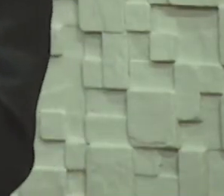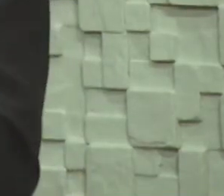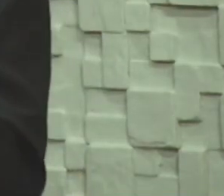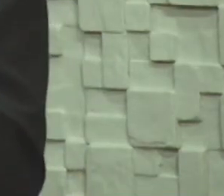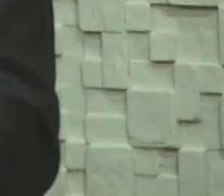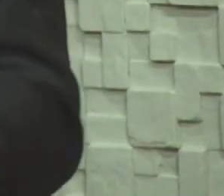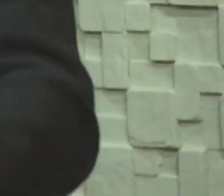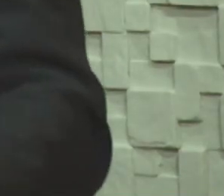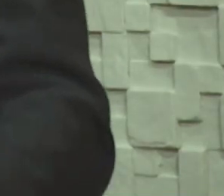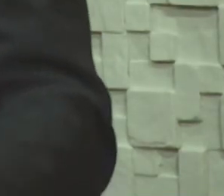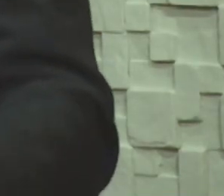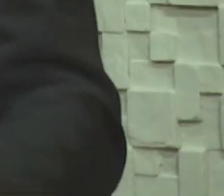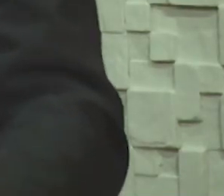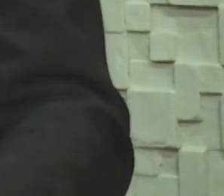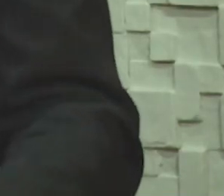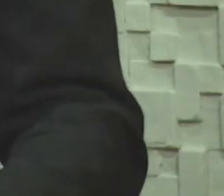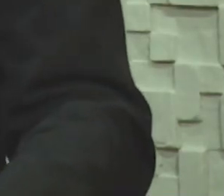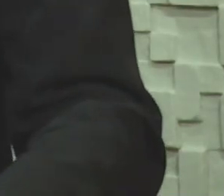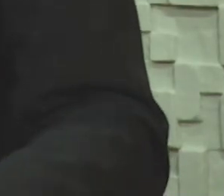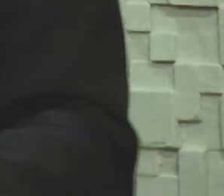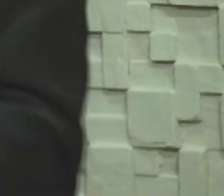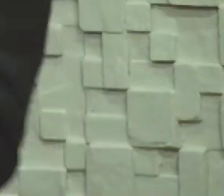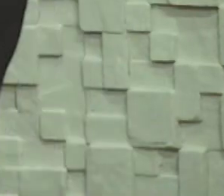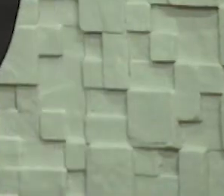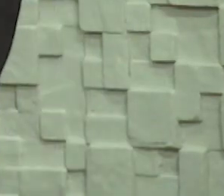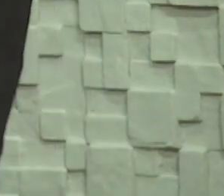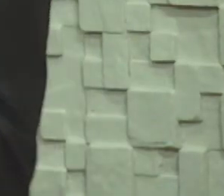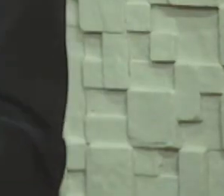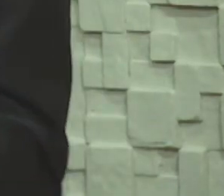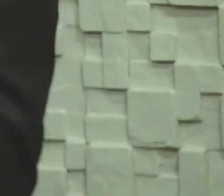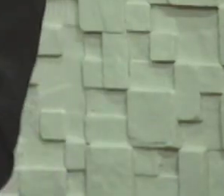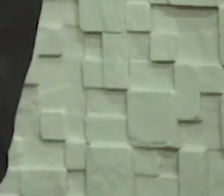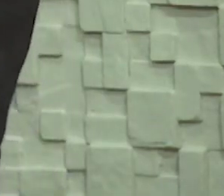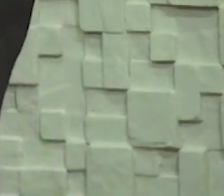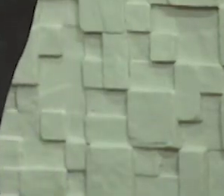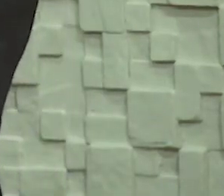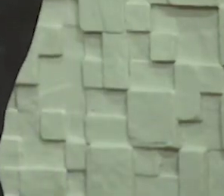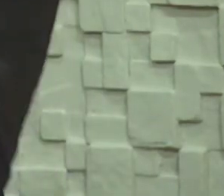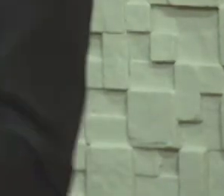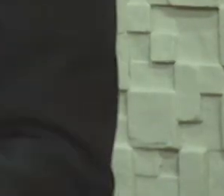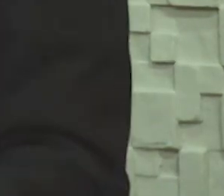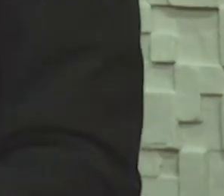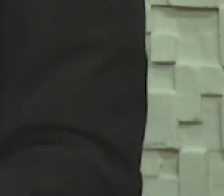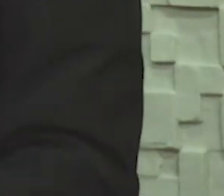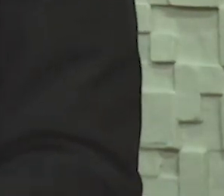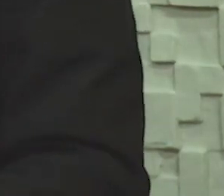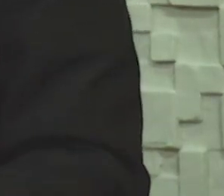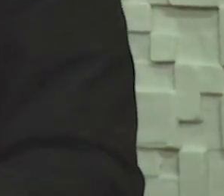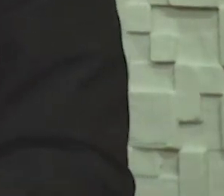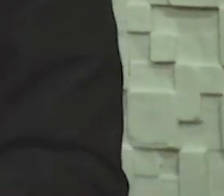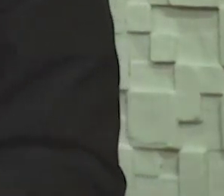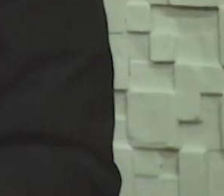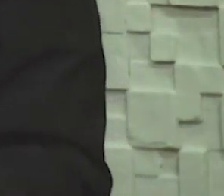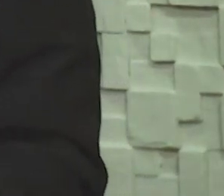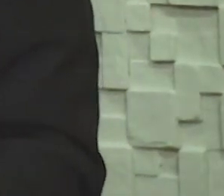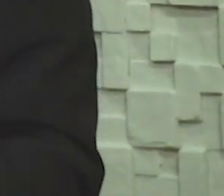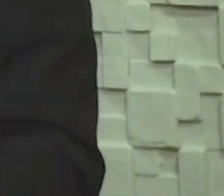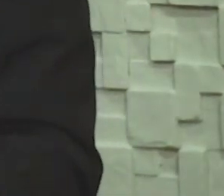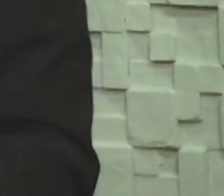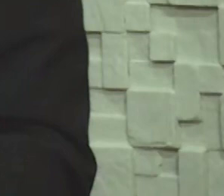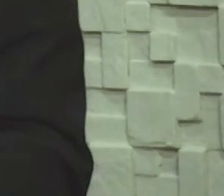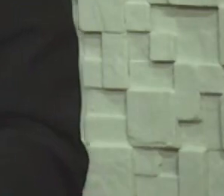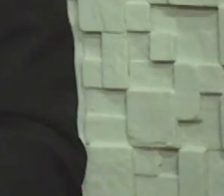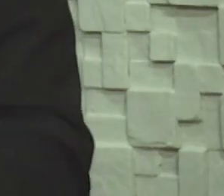para que melhore o tráfego ali com mais responsabilidade com